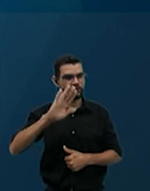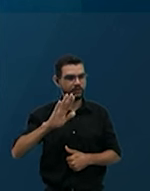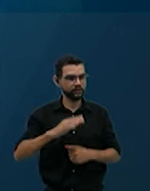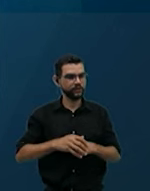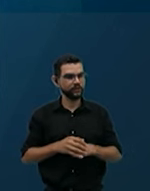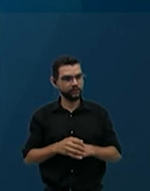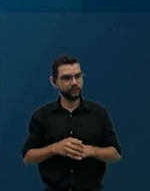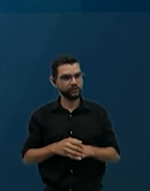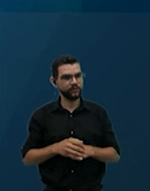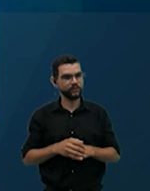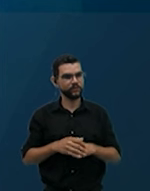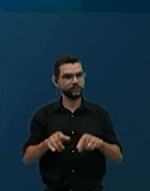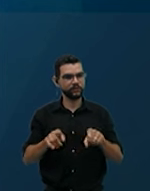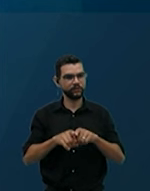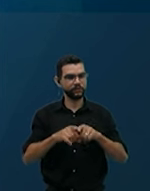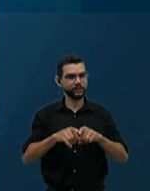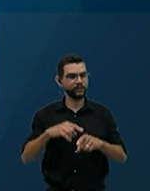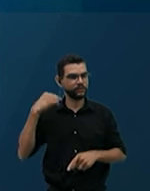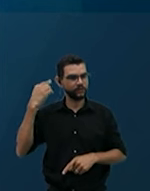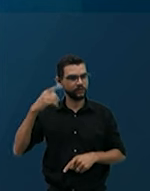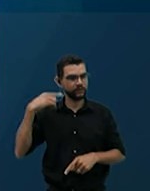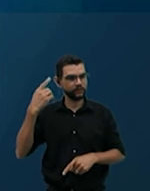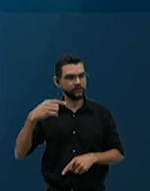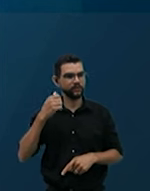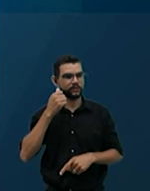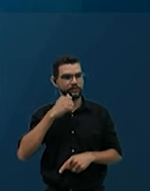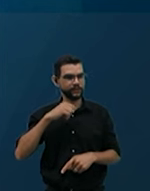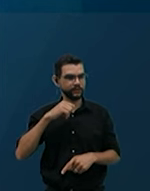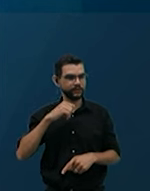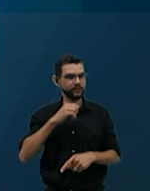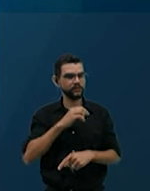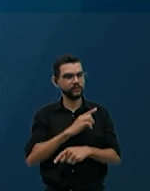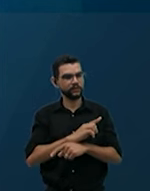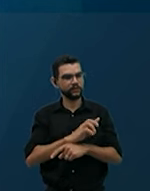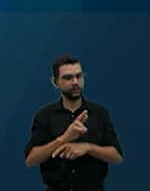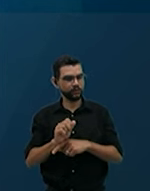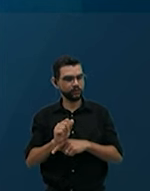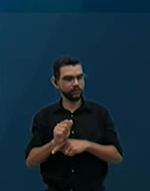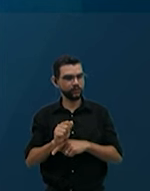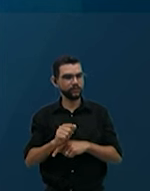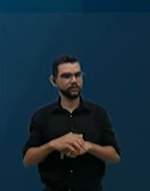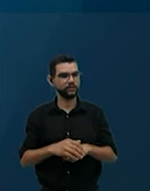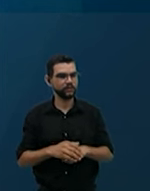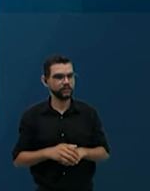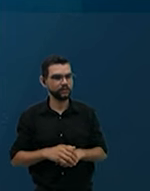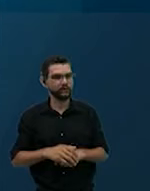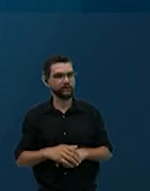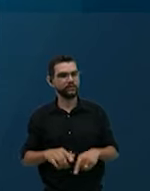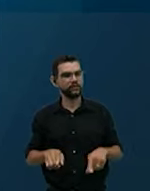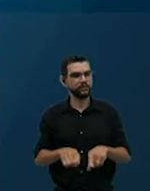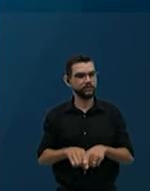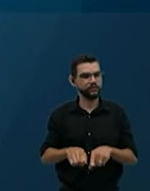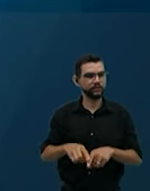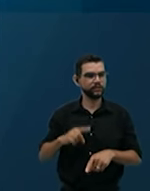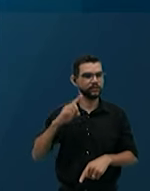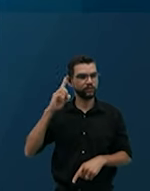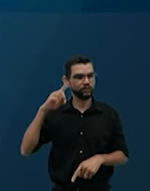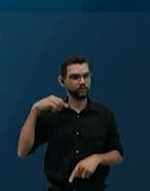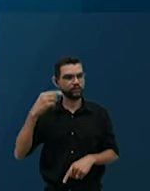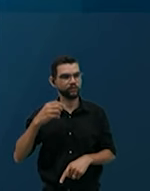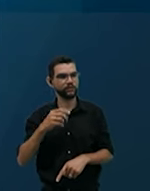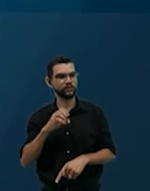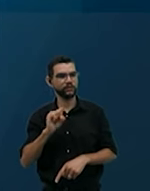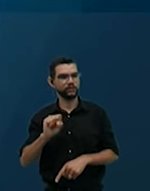advogados presentes, os senhores servidores, na pessoa da doutora Mariana Molina, o doutor Stefan Guimarães e